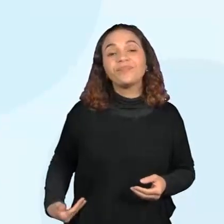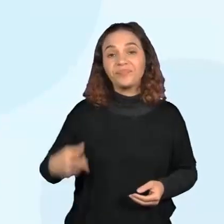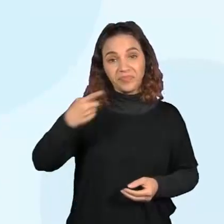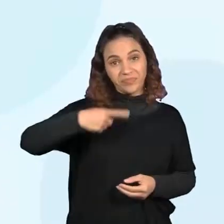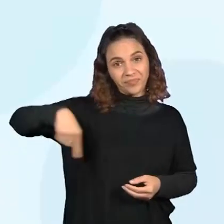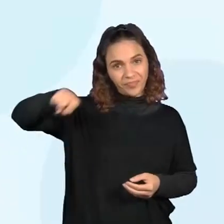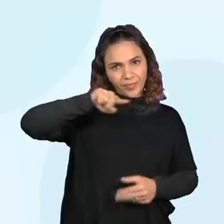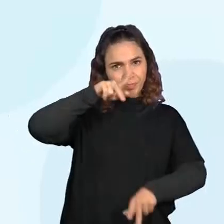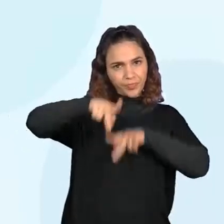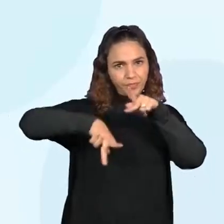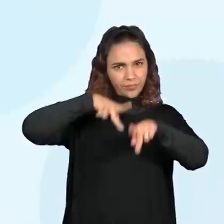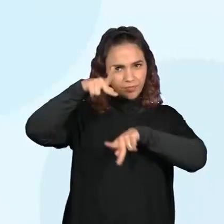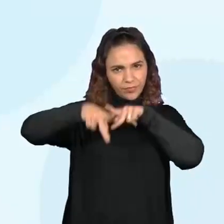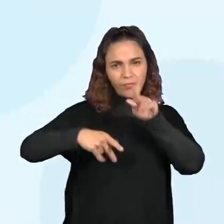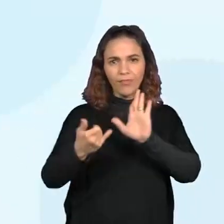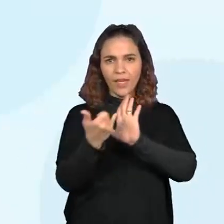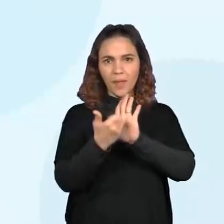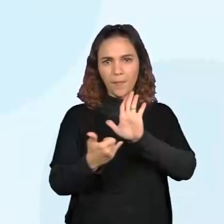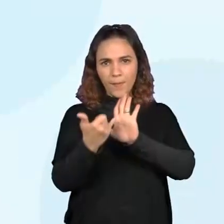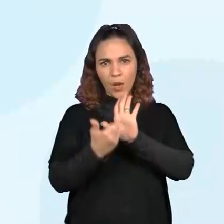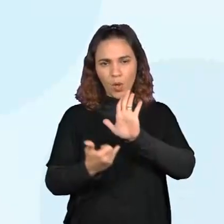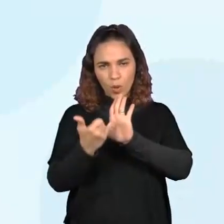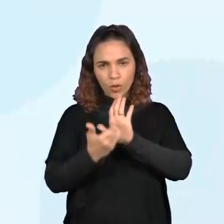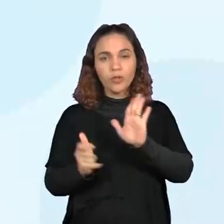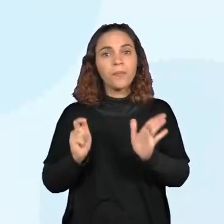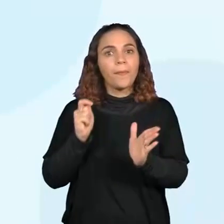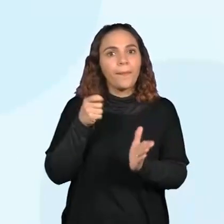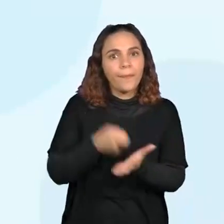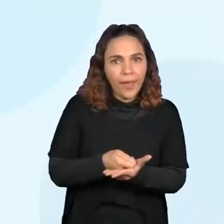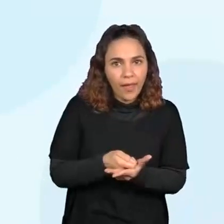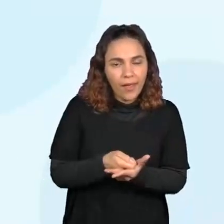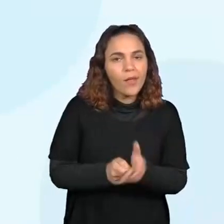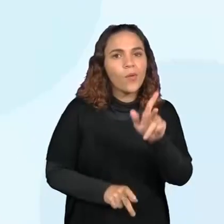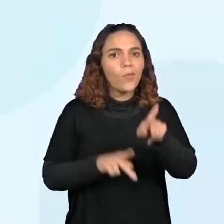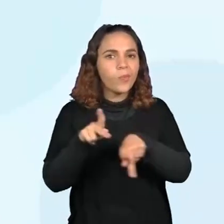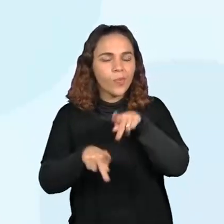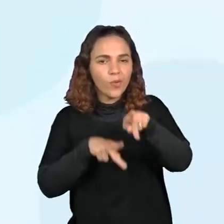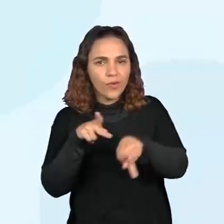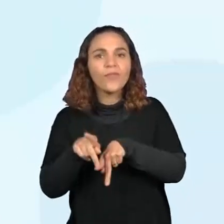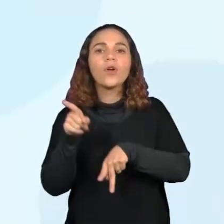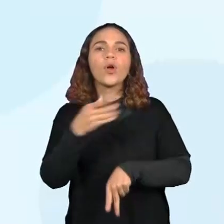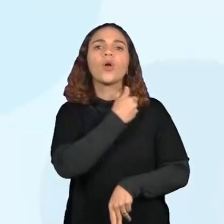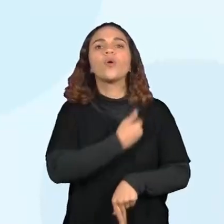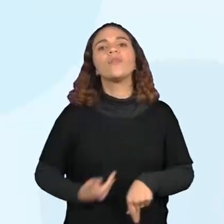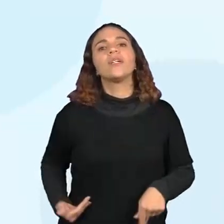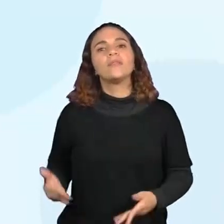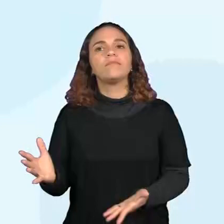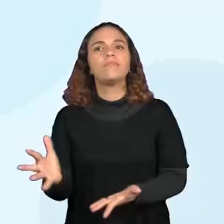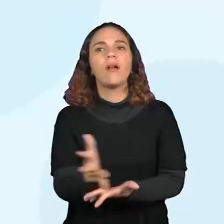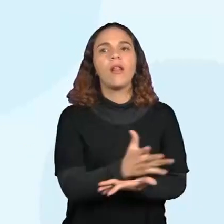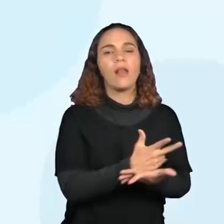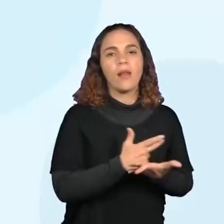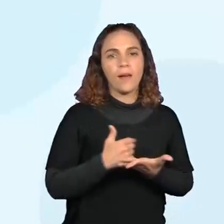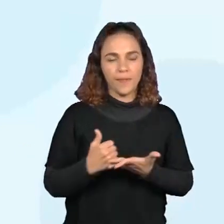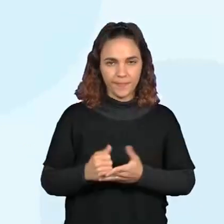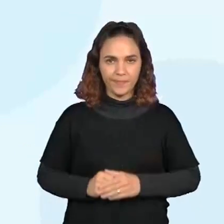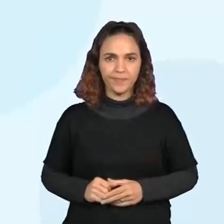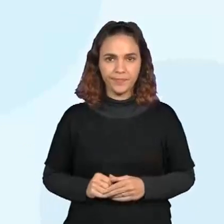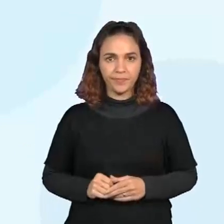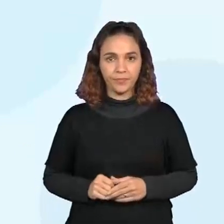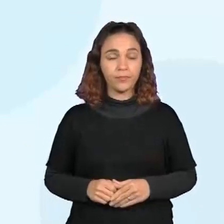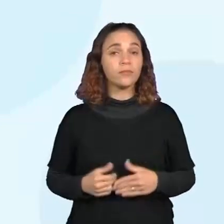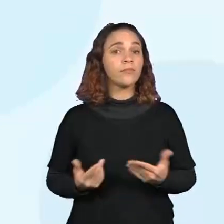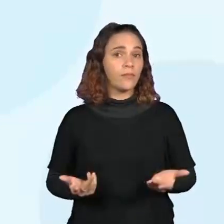provenientes dos impostos pagos pela população e recolhido pelo governo. Então, o que